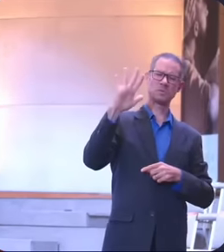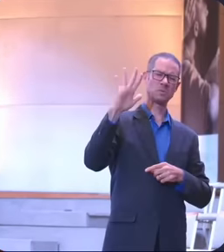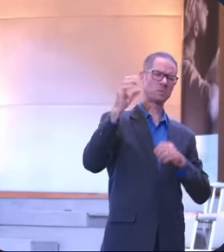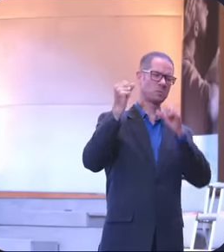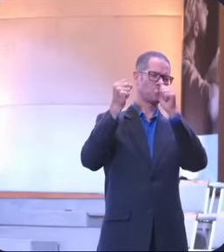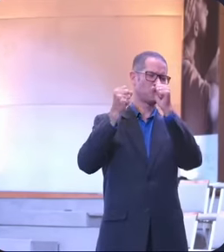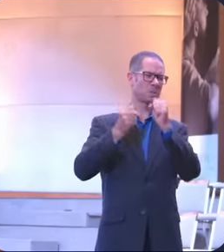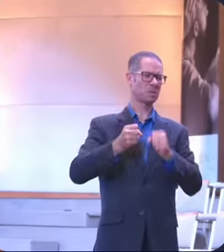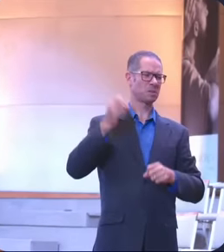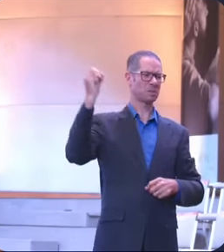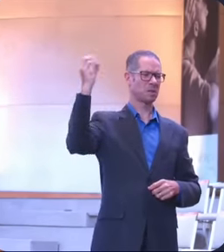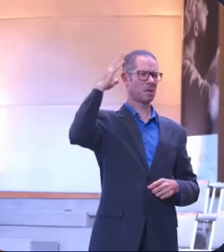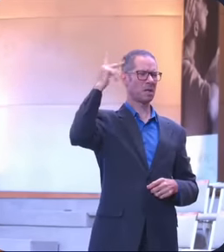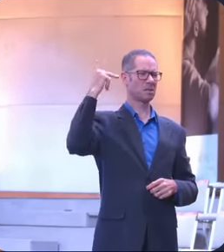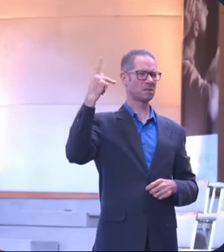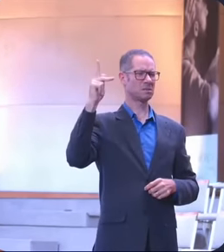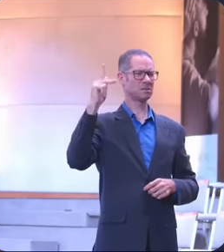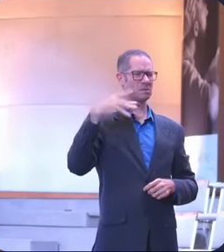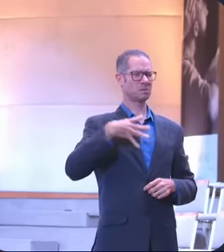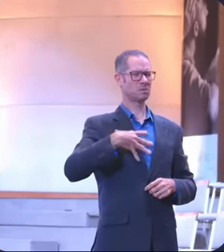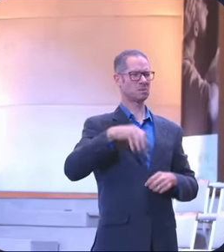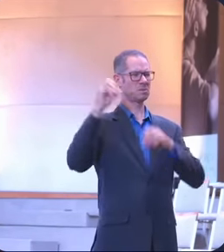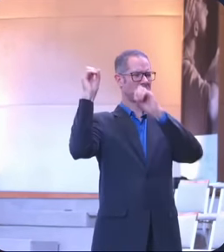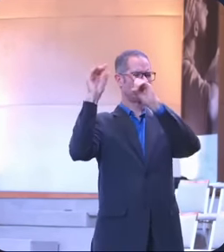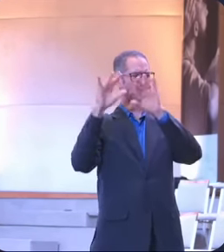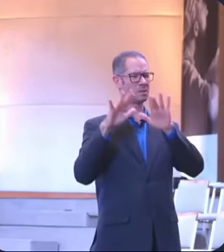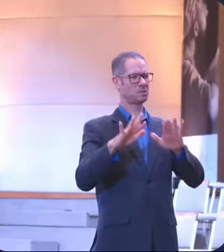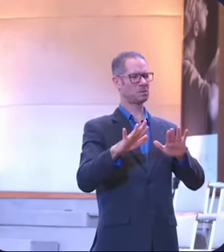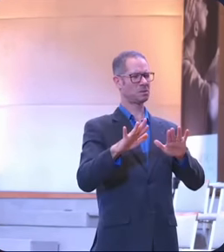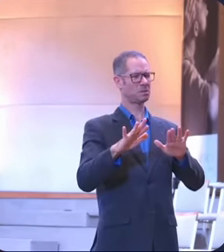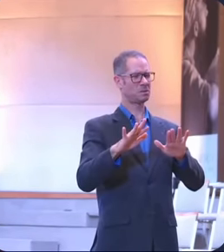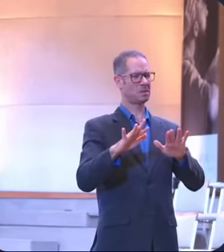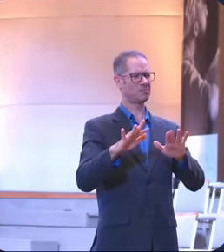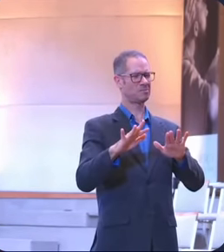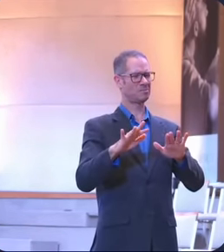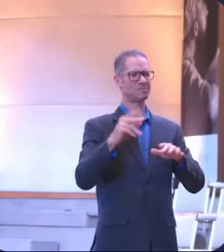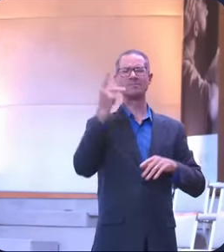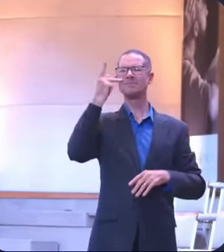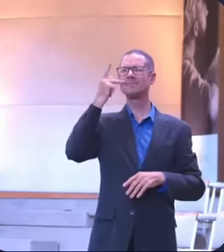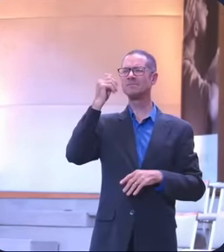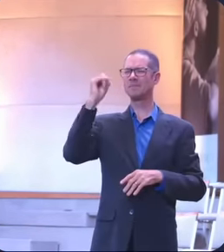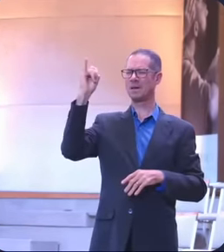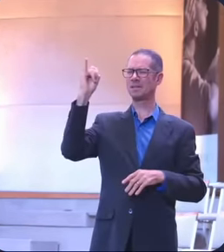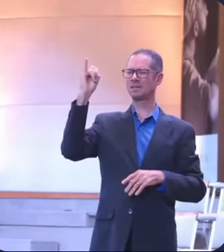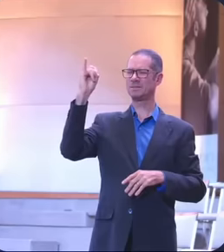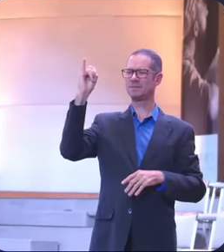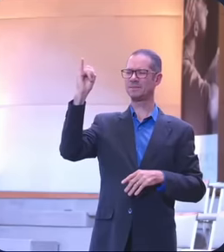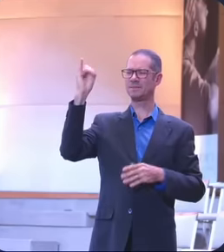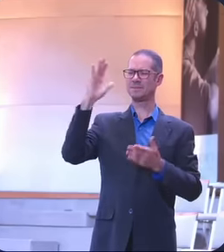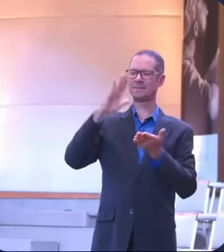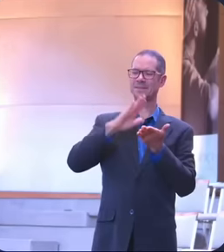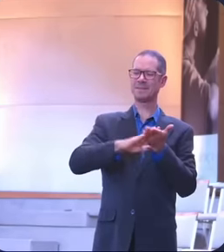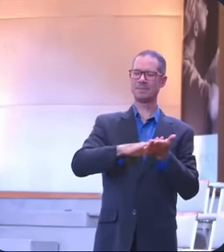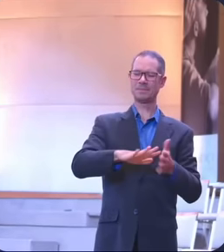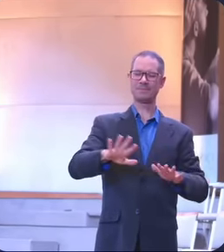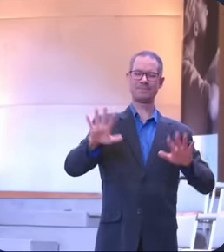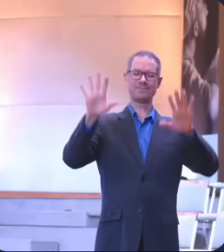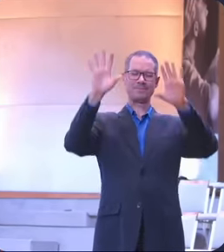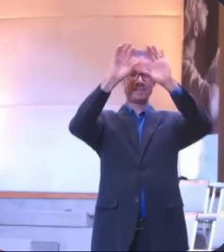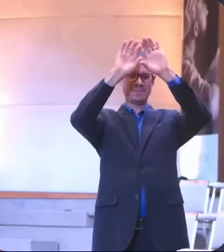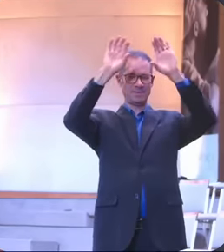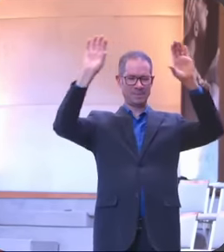graça agora sobre esses teus filhos e abençoa. Pai, a mão que está levantada para o